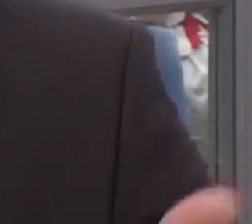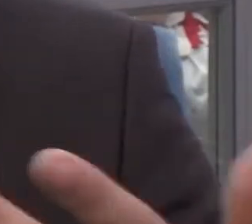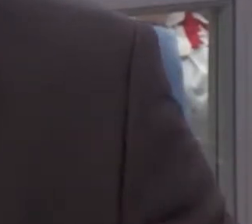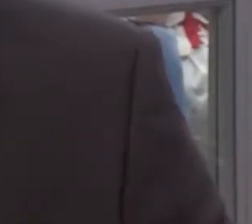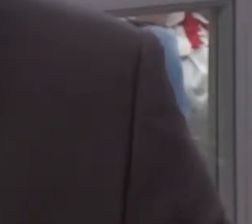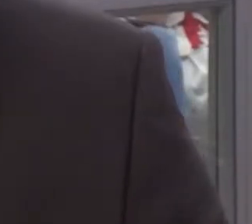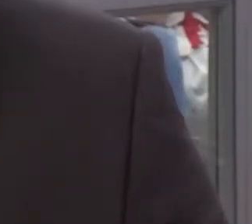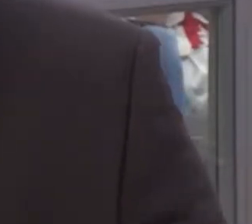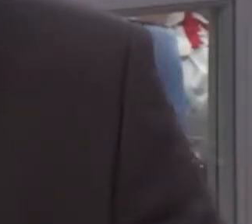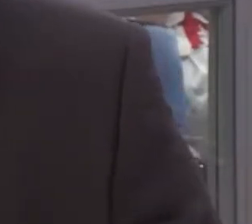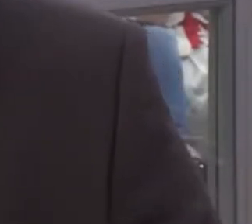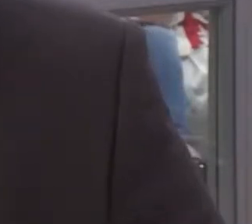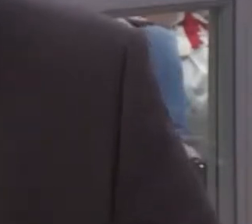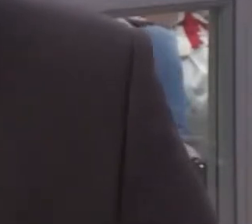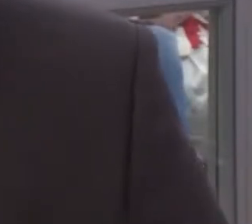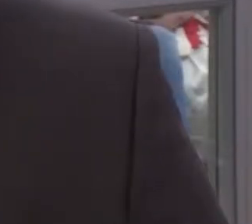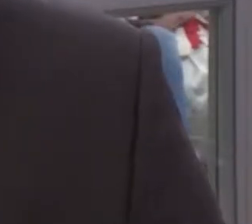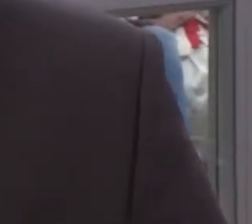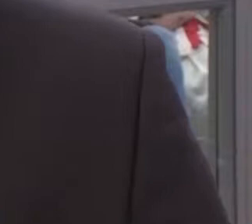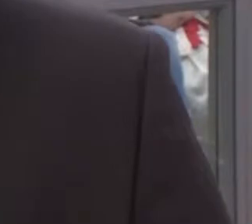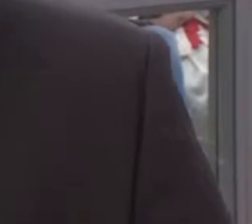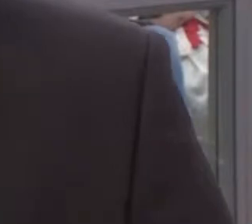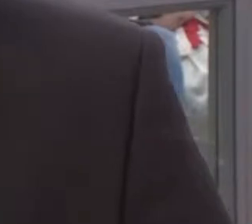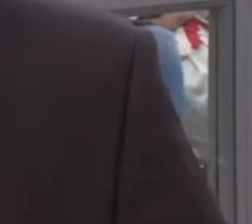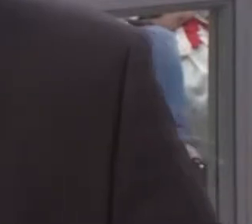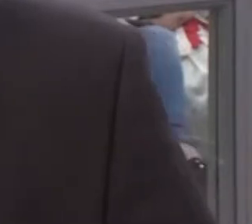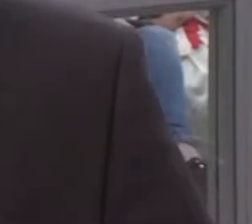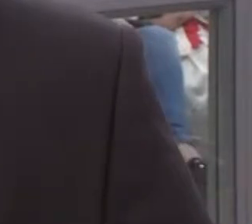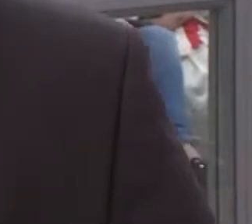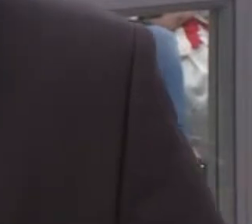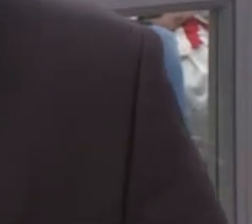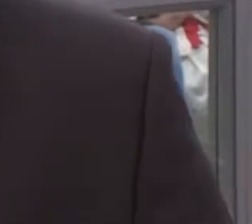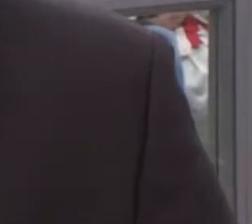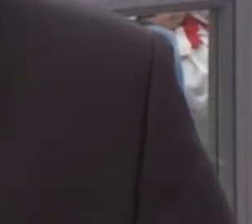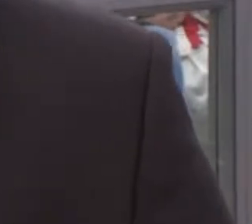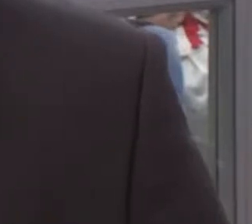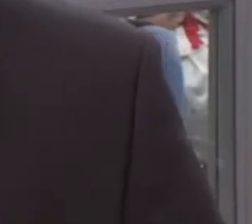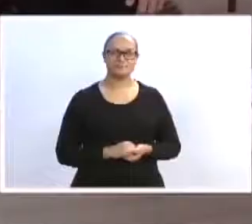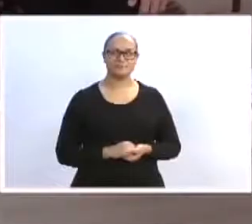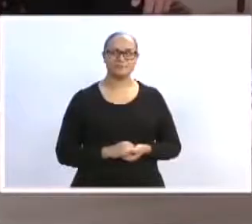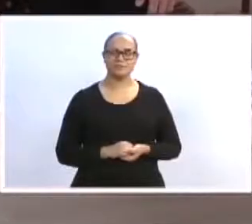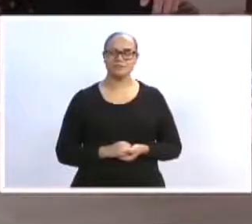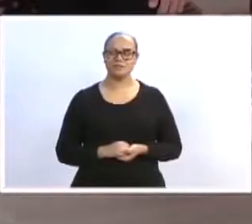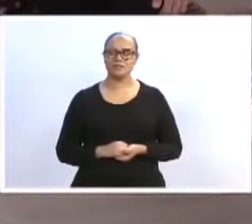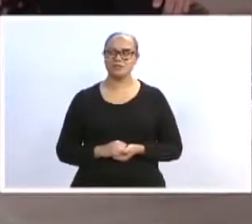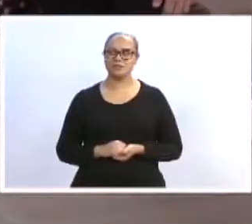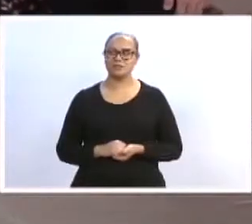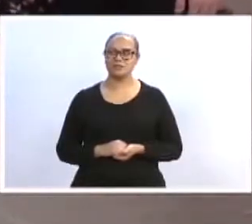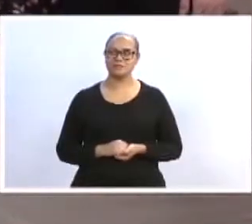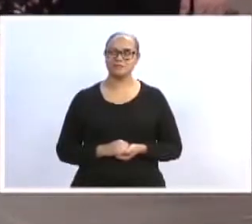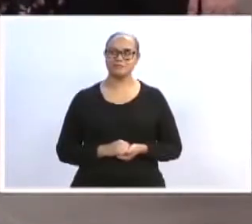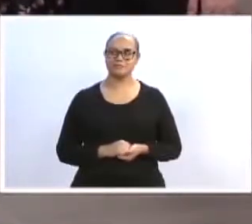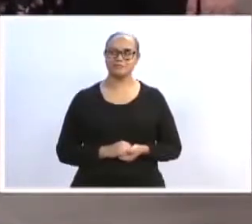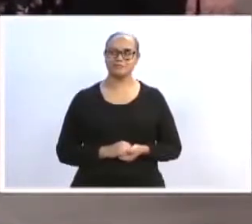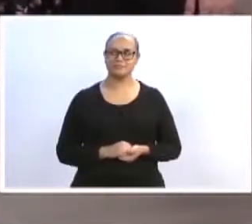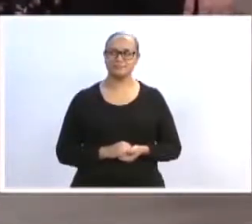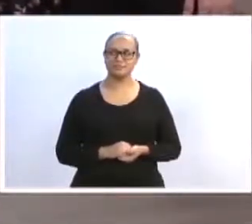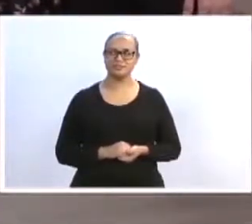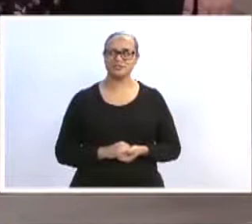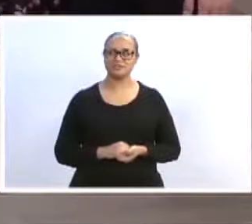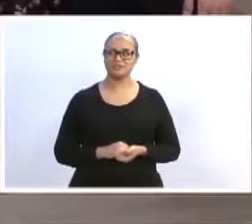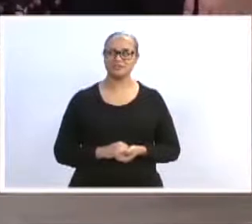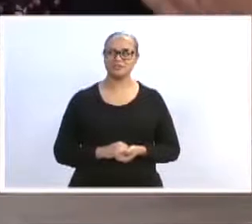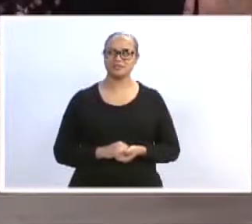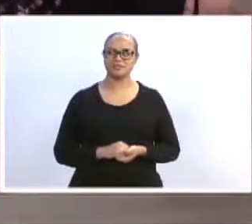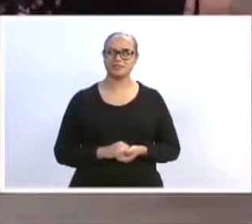e foi para fora, para os Estados Unidos, competir, representar a nossa cidade e voltou de lá campeã. Já o vereador Jens Manton entregou moção